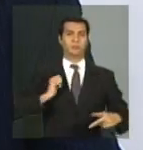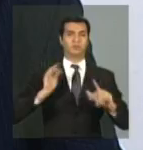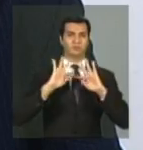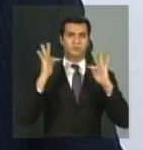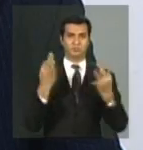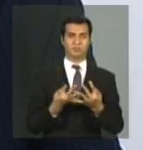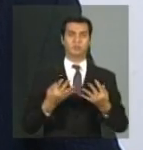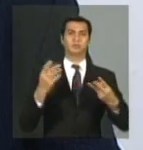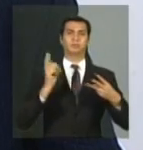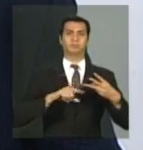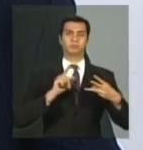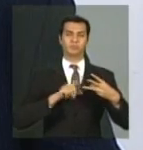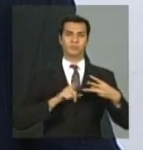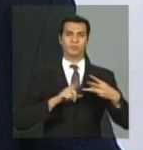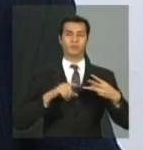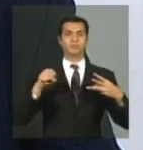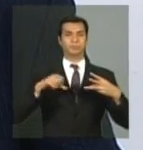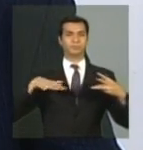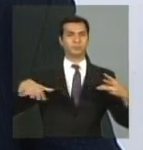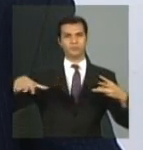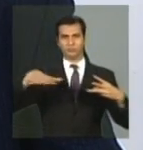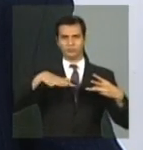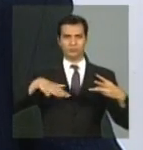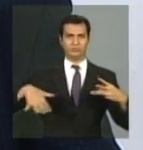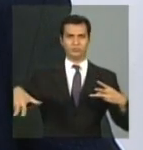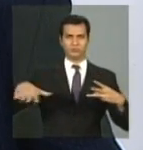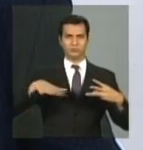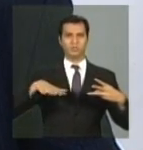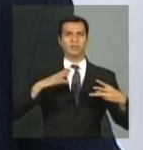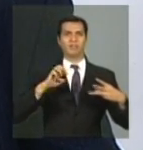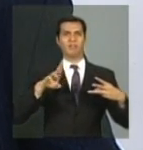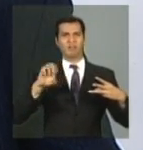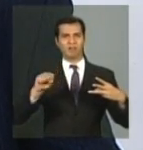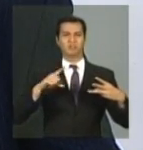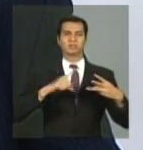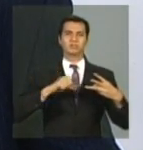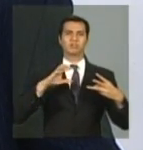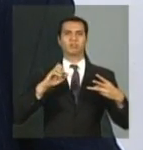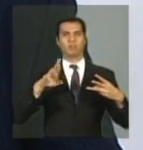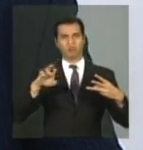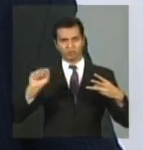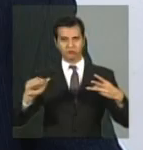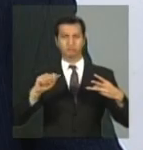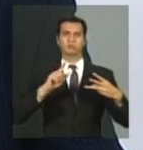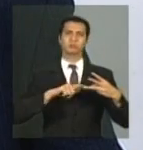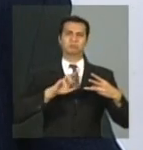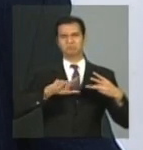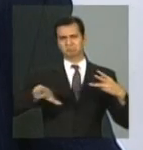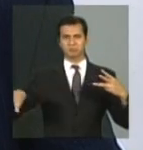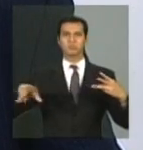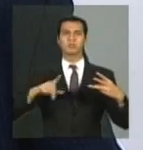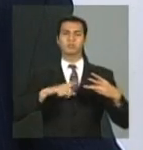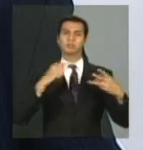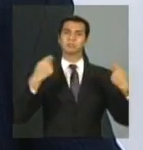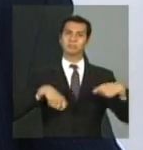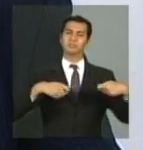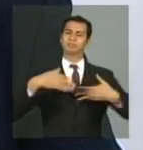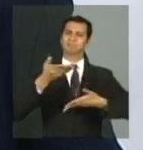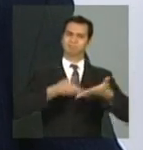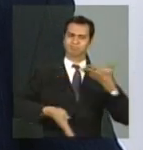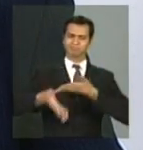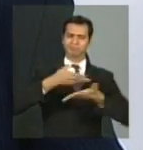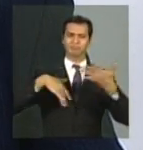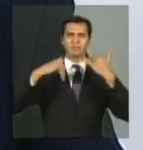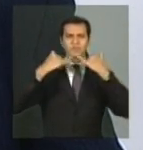e a assistência social, CRAS, CREAS e rede de atendimento, trocando informações a